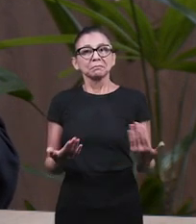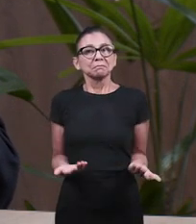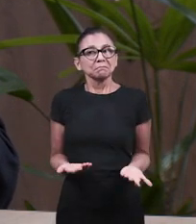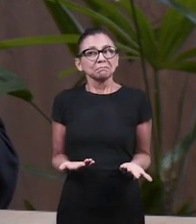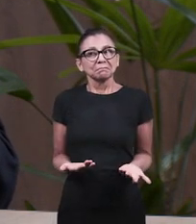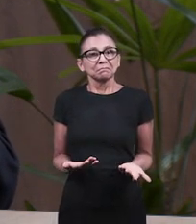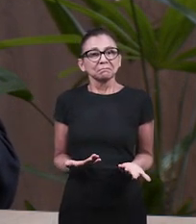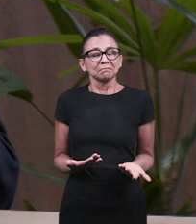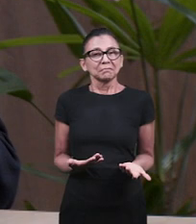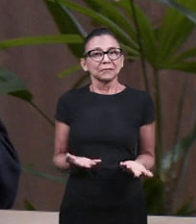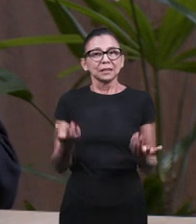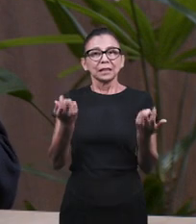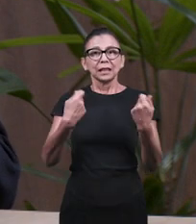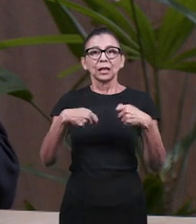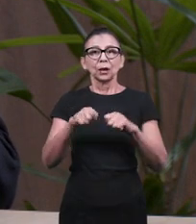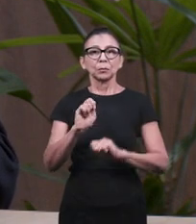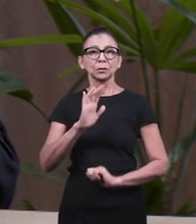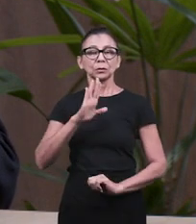Sem guardar dia.